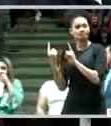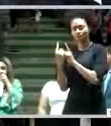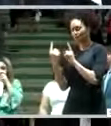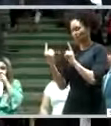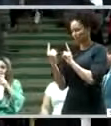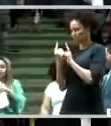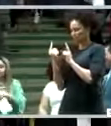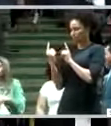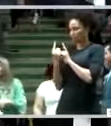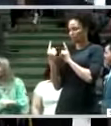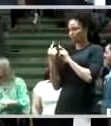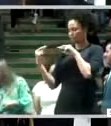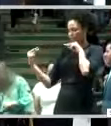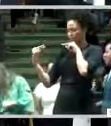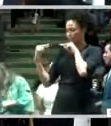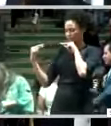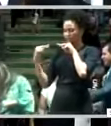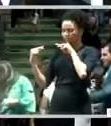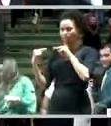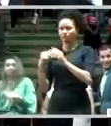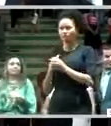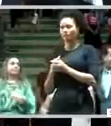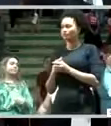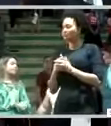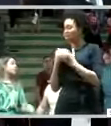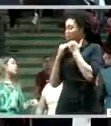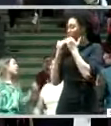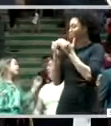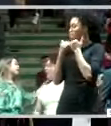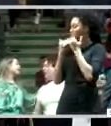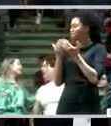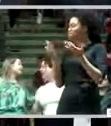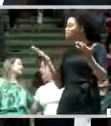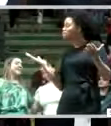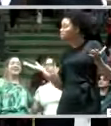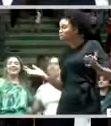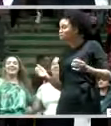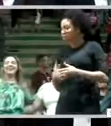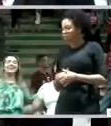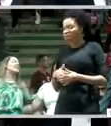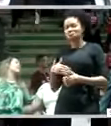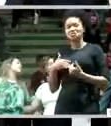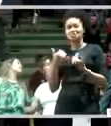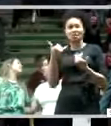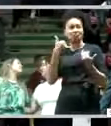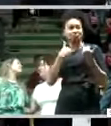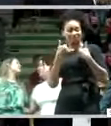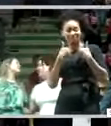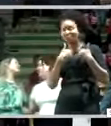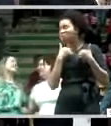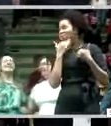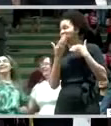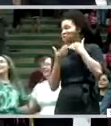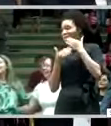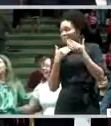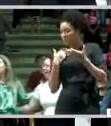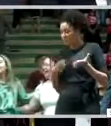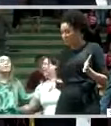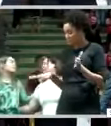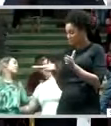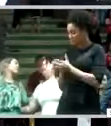ele. Olha para mim, não. Diga: estou nem aí. Quero nem saber como chegaste nesta